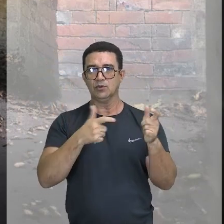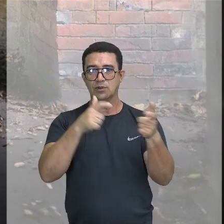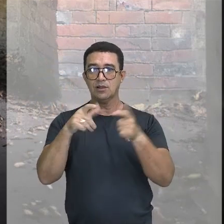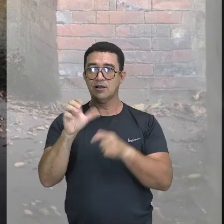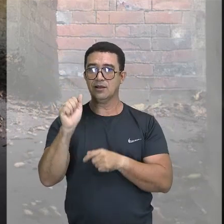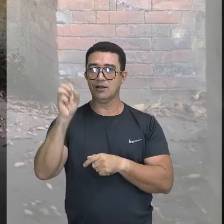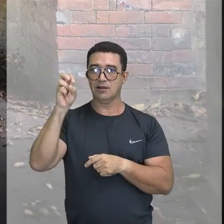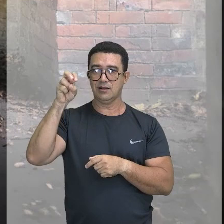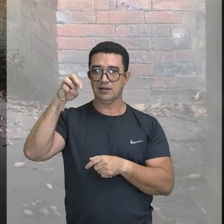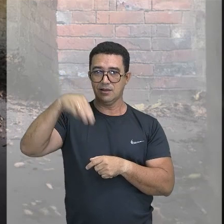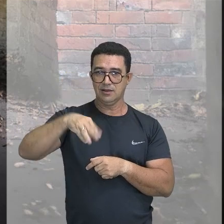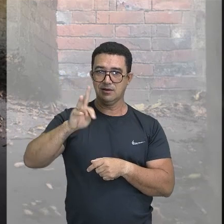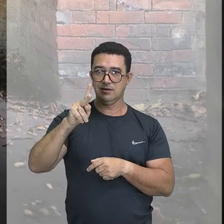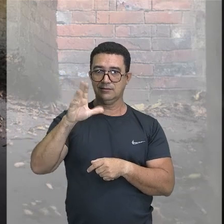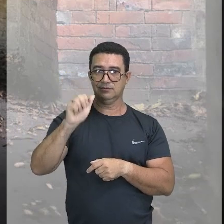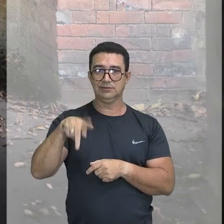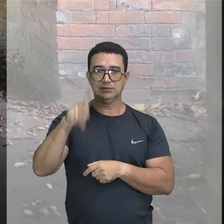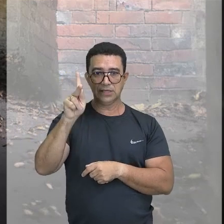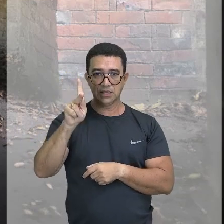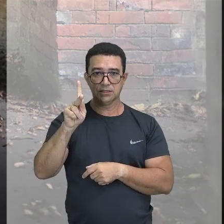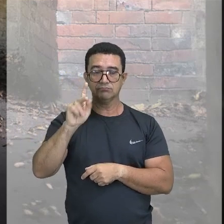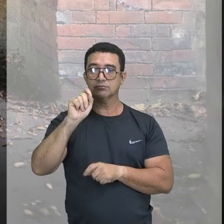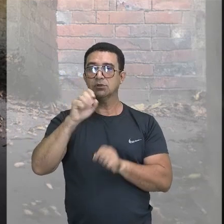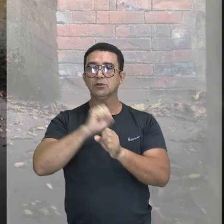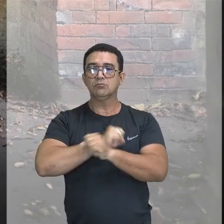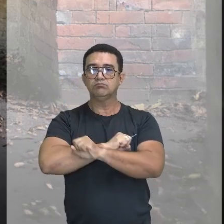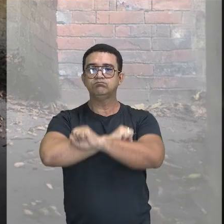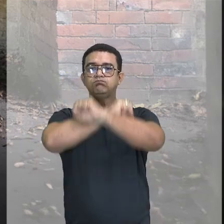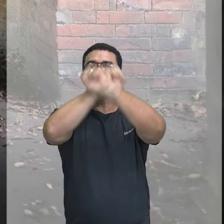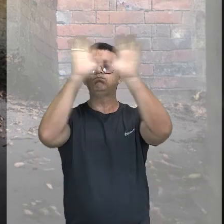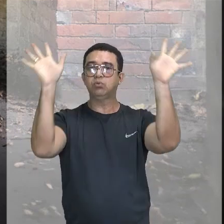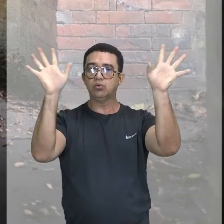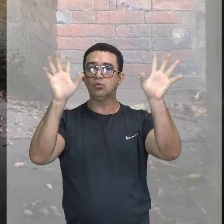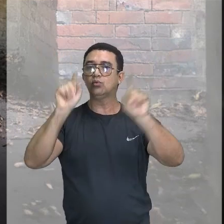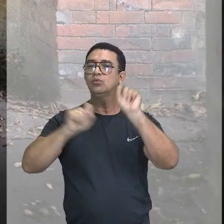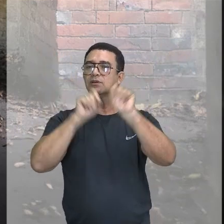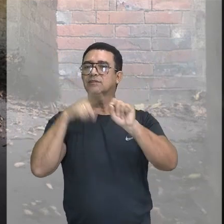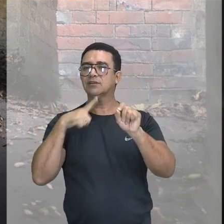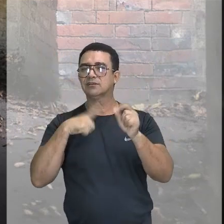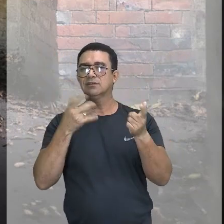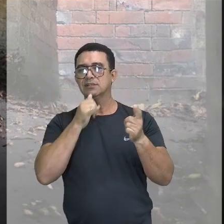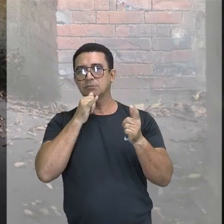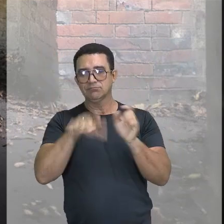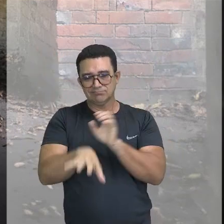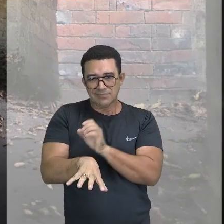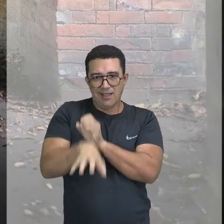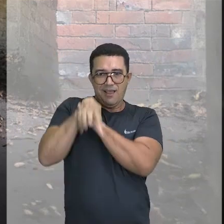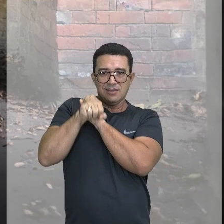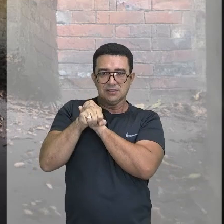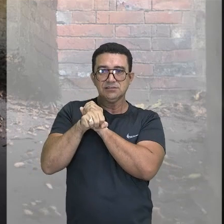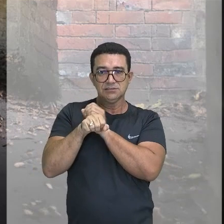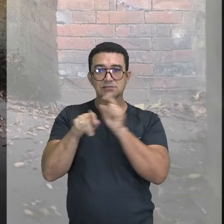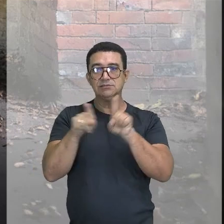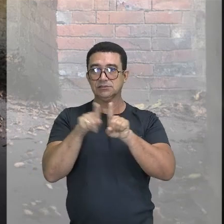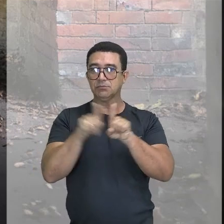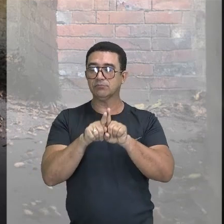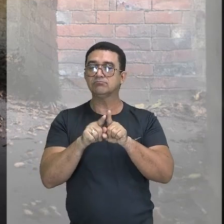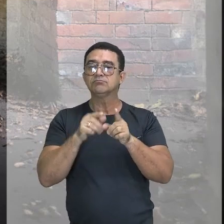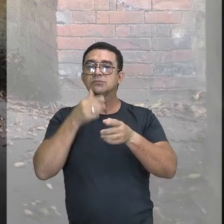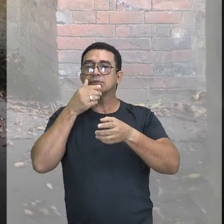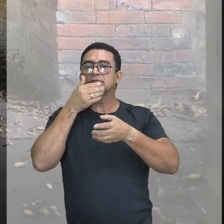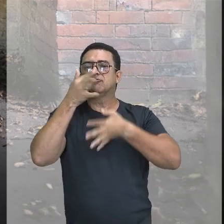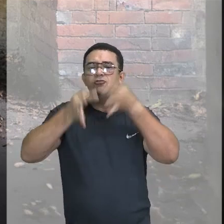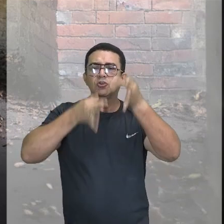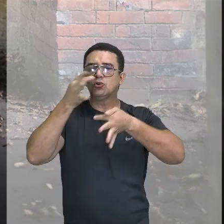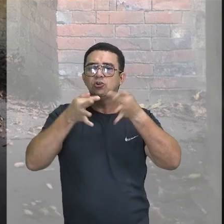Amtrak que explodia em um emaranhado tridimensional de raízes, folhas e flores caindo no chão. Esse